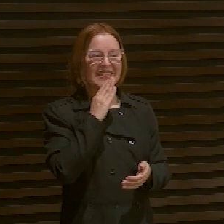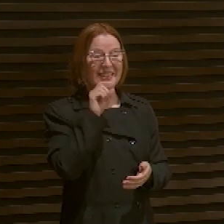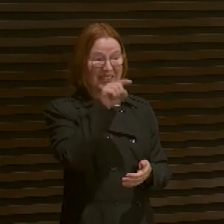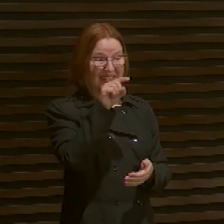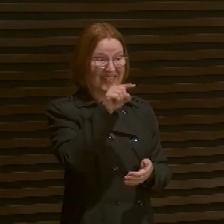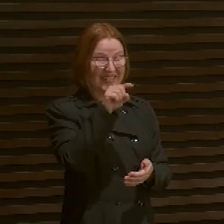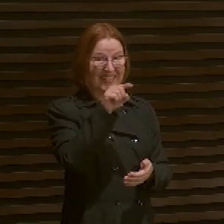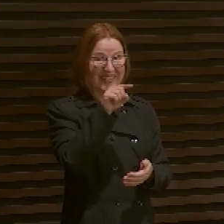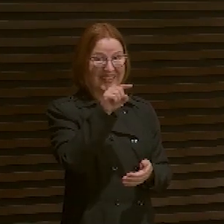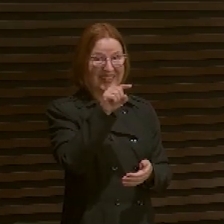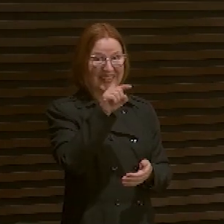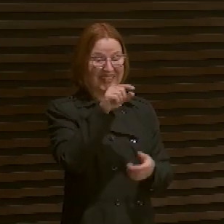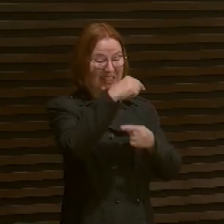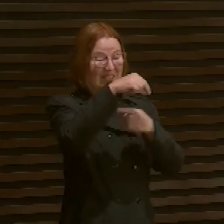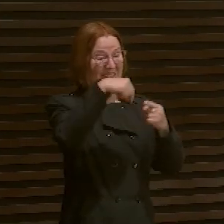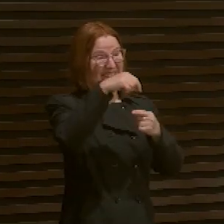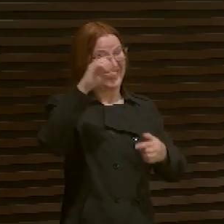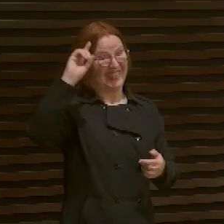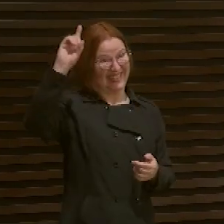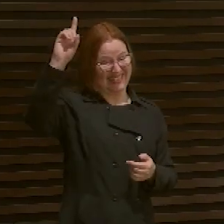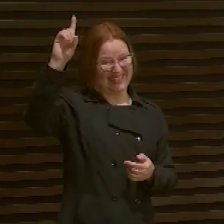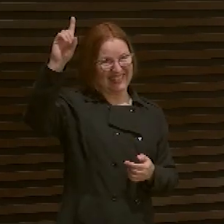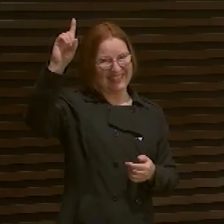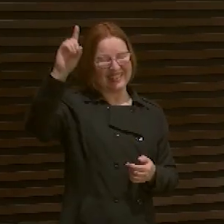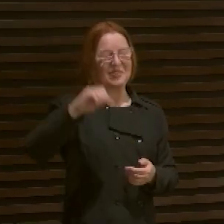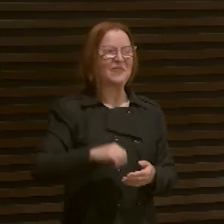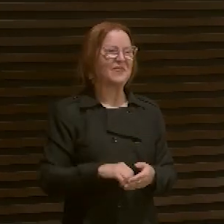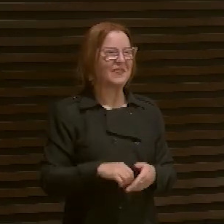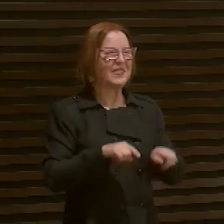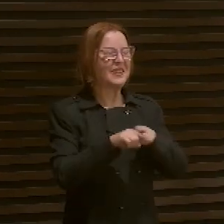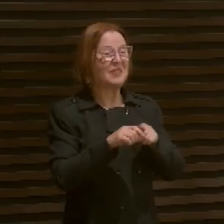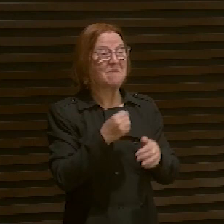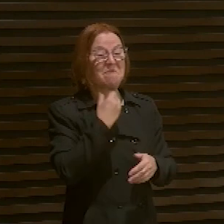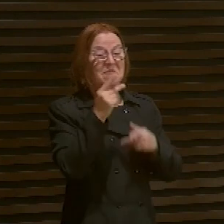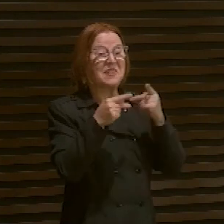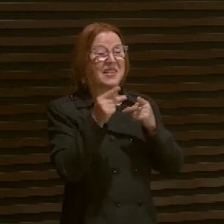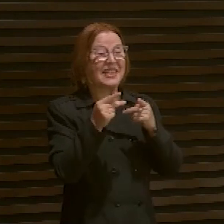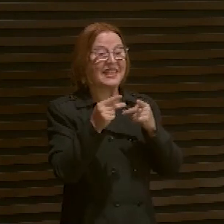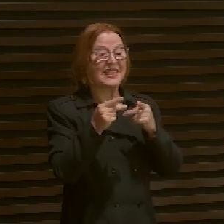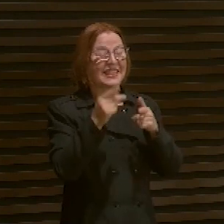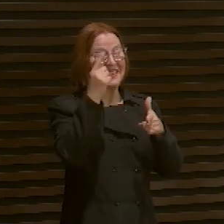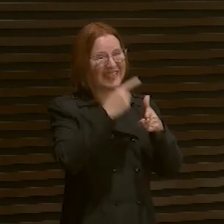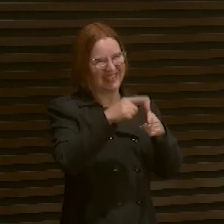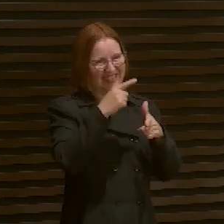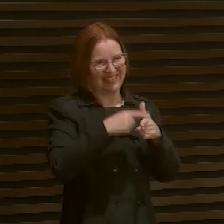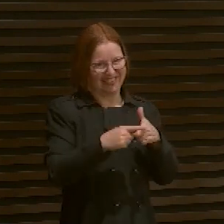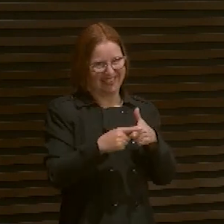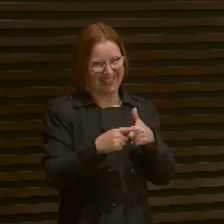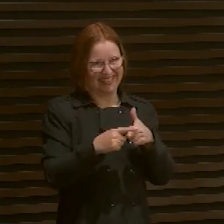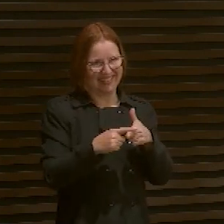que tu és o Santo de Deus. Irmãos, benditas provações.